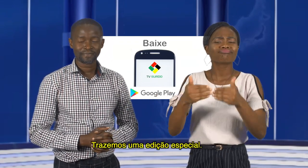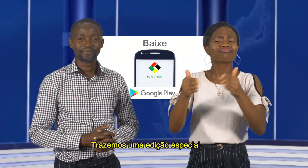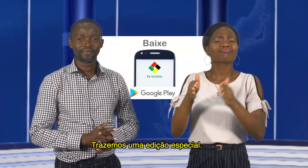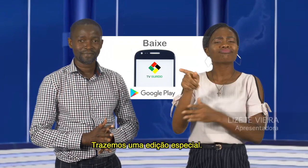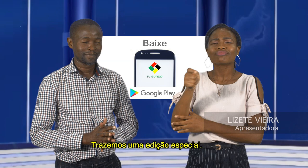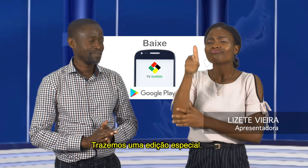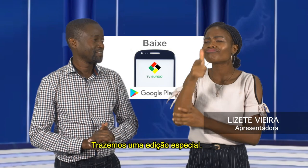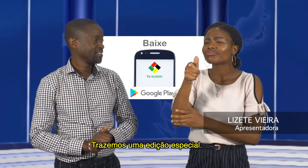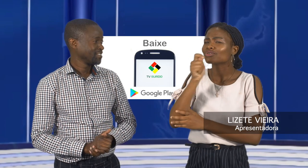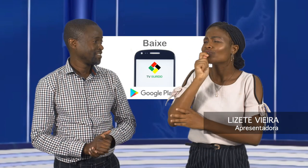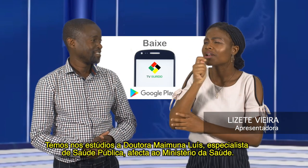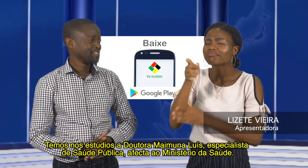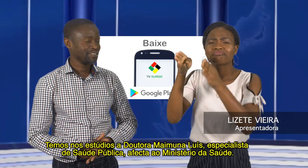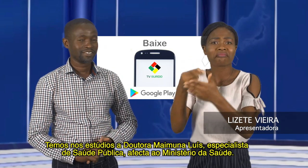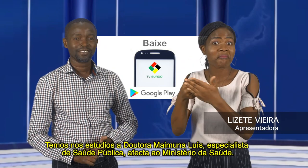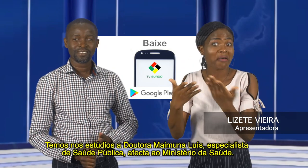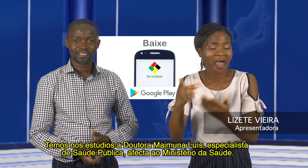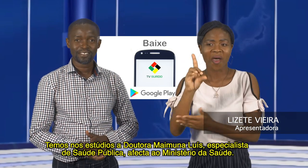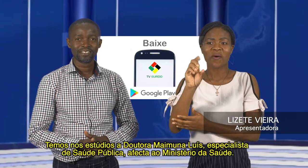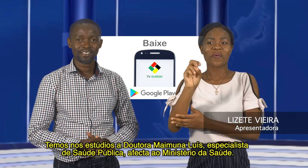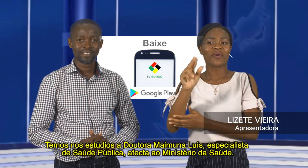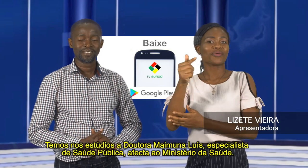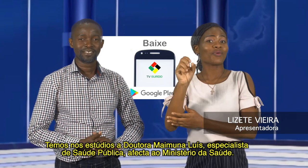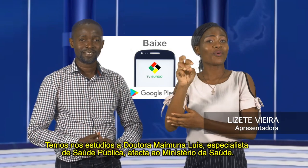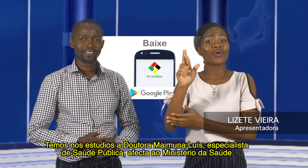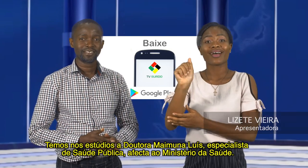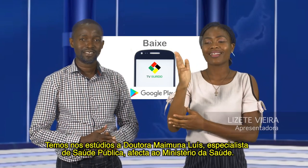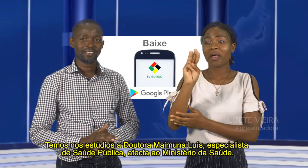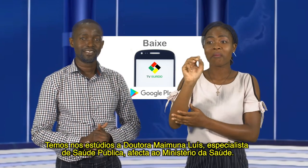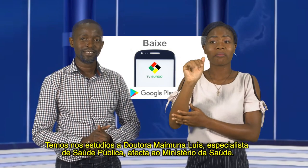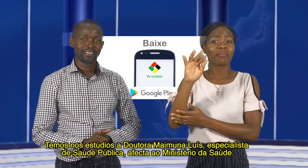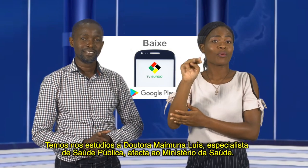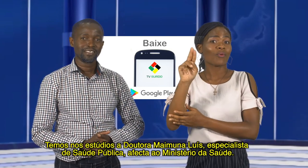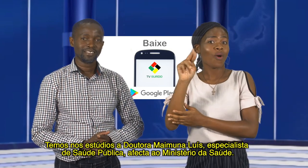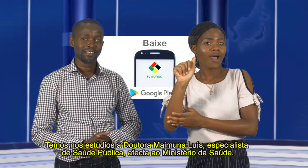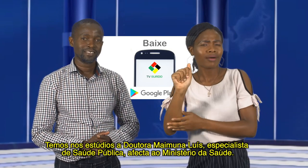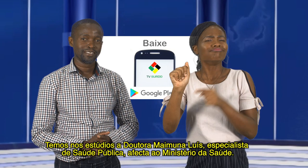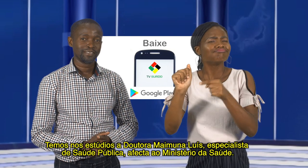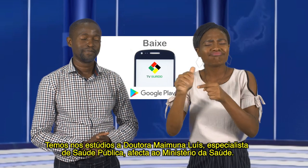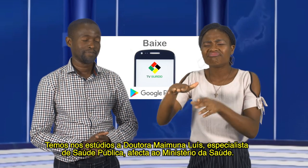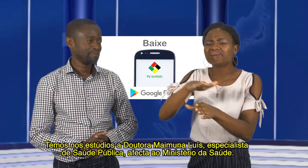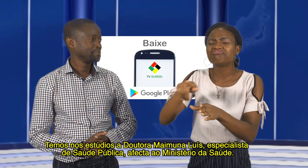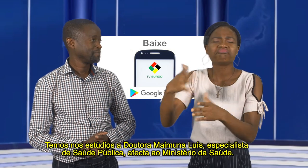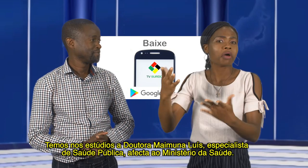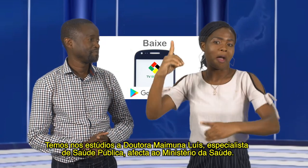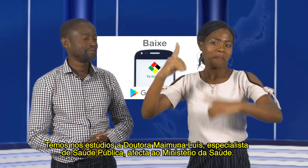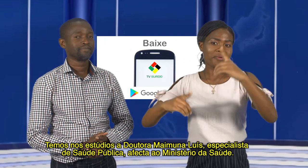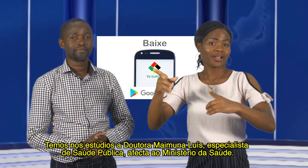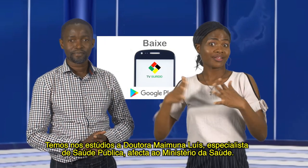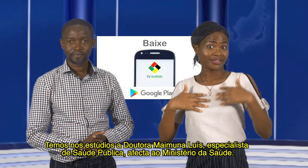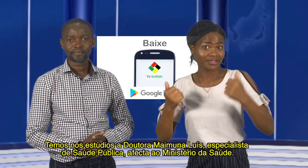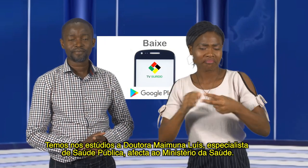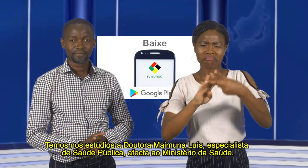edição especial. Temos nos estúdios a doutora Maimuna Luiz, especialista de saúde